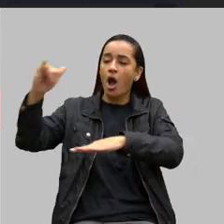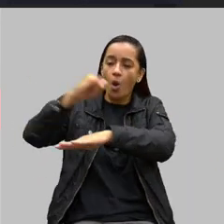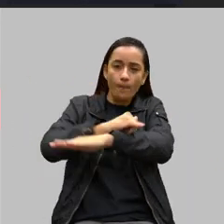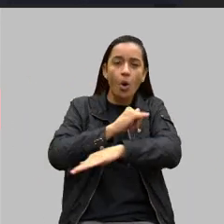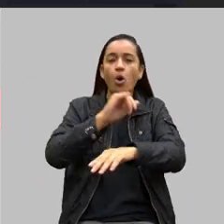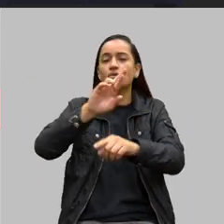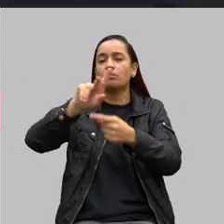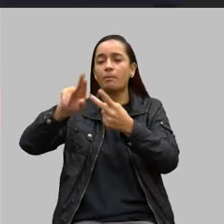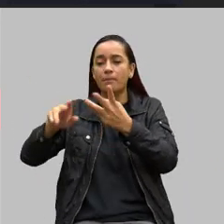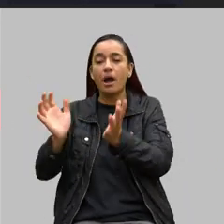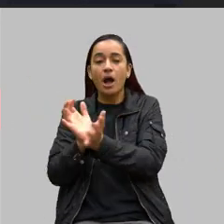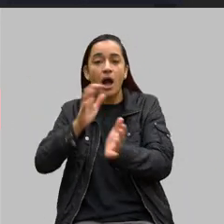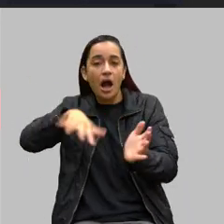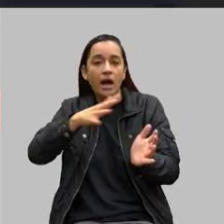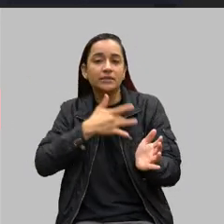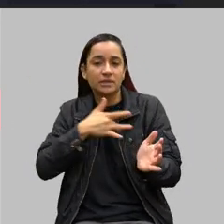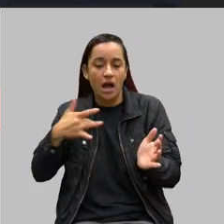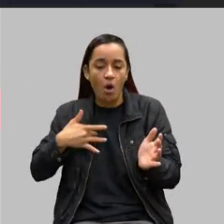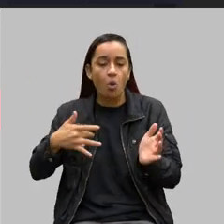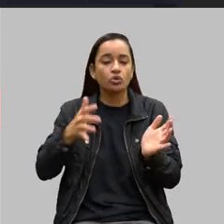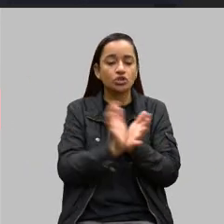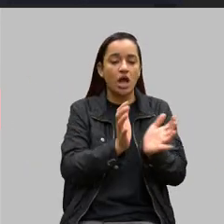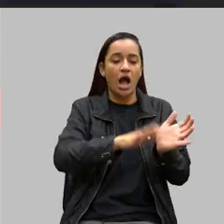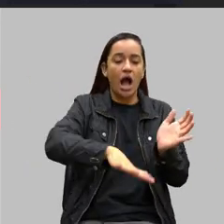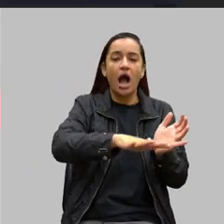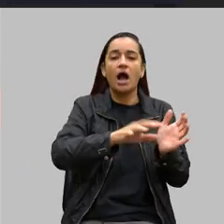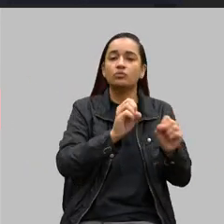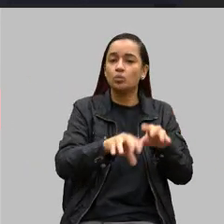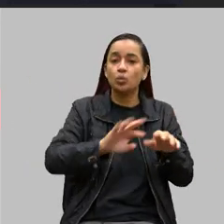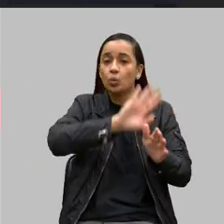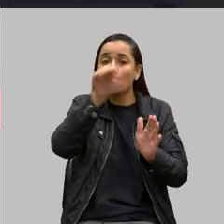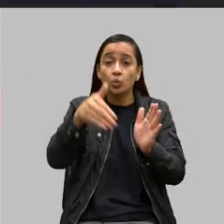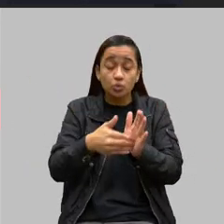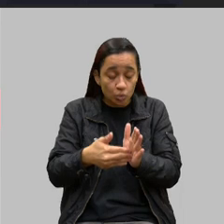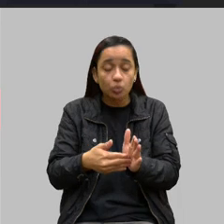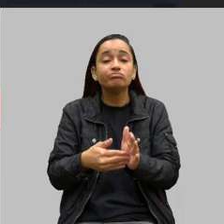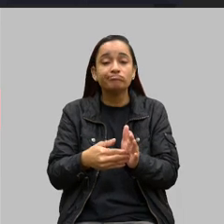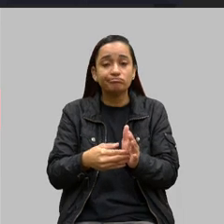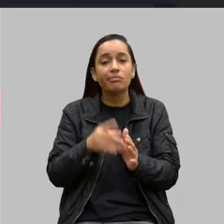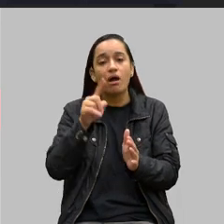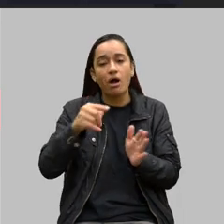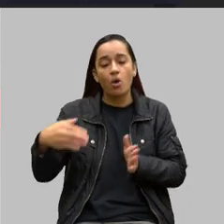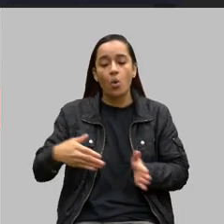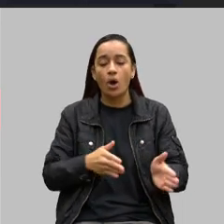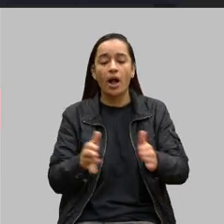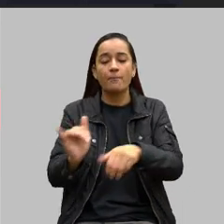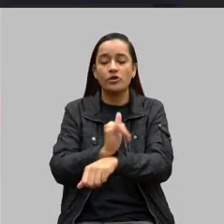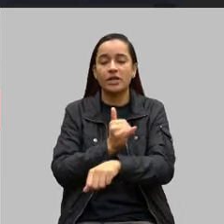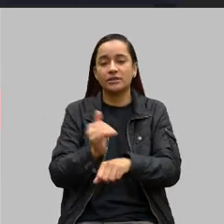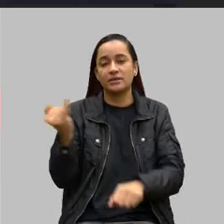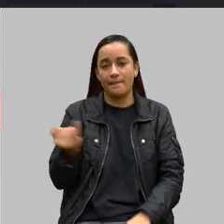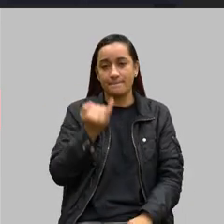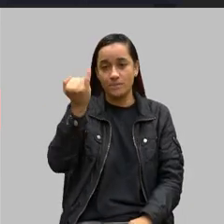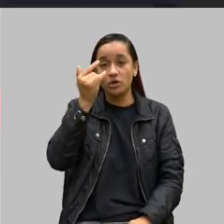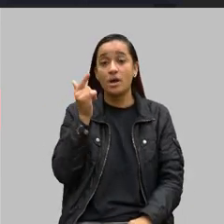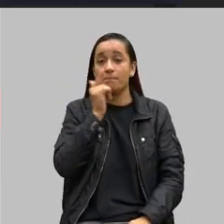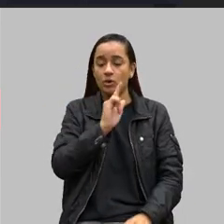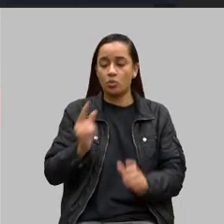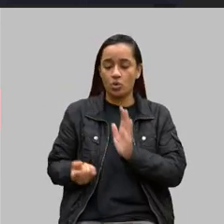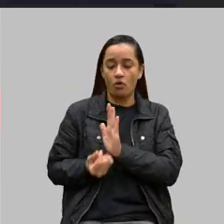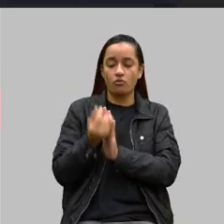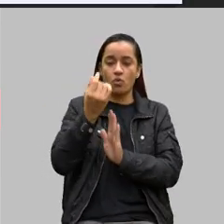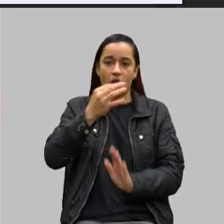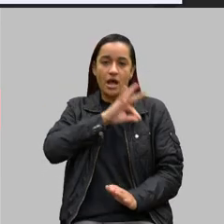saúde concessões de equipamentos públicos e esse para mim é um caminho muito importante Para viabilizar né geração de renda emprego desenvolvimento